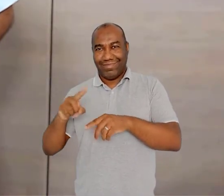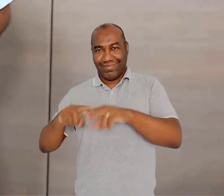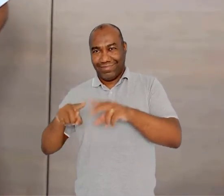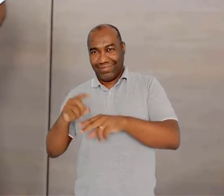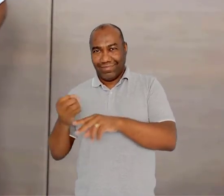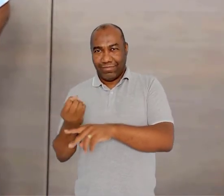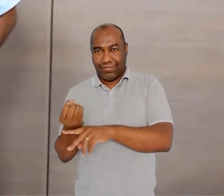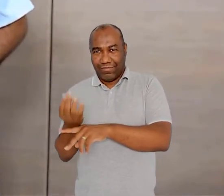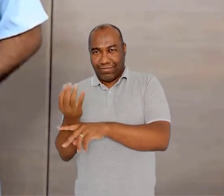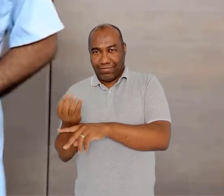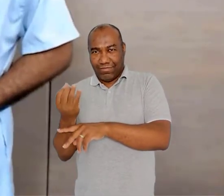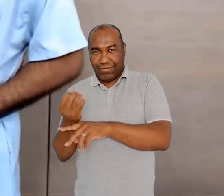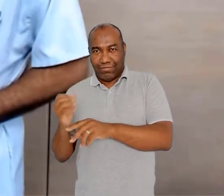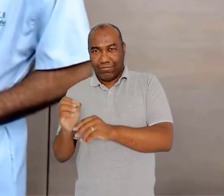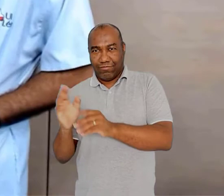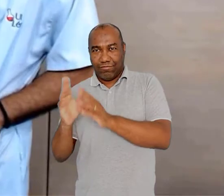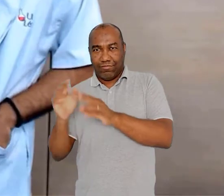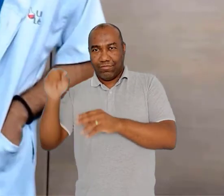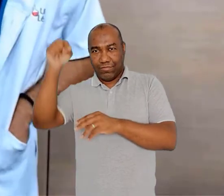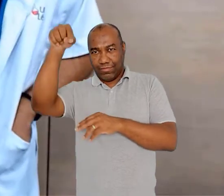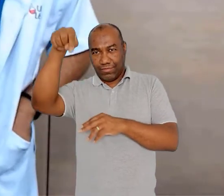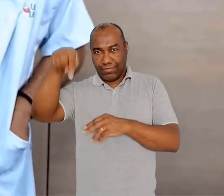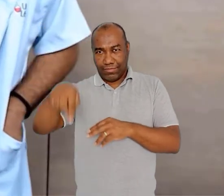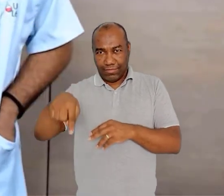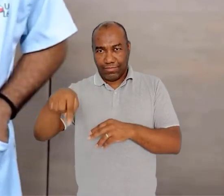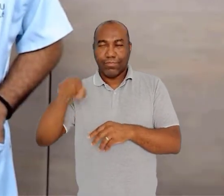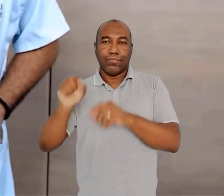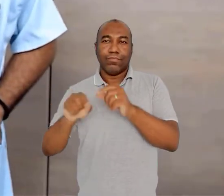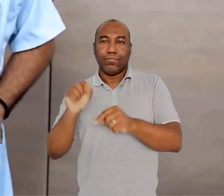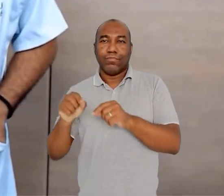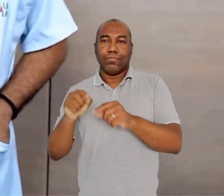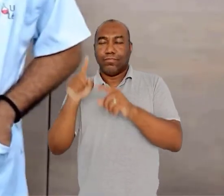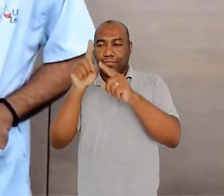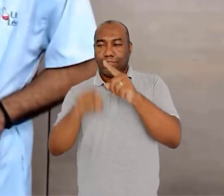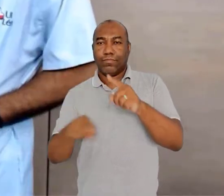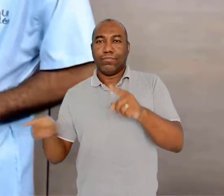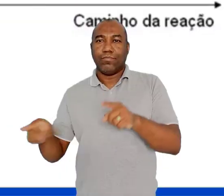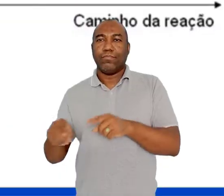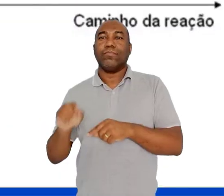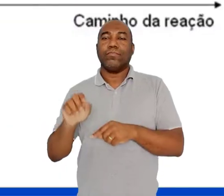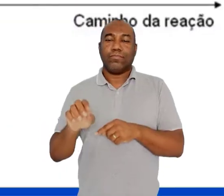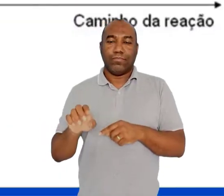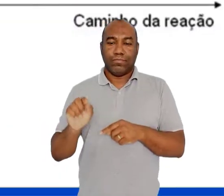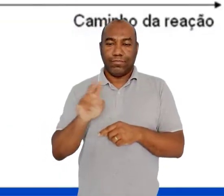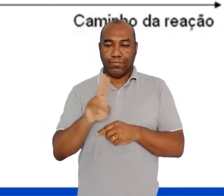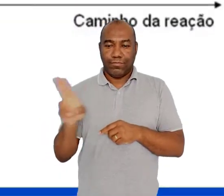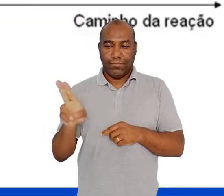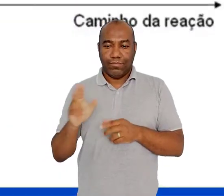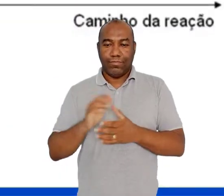química aconteça. E nesse caso, eu tenho o quê? Eu tenho uma reação química que eu chamo ela de, olha lá,